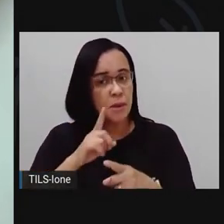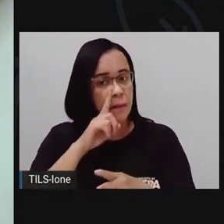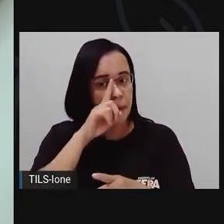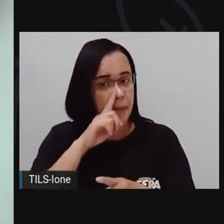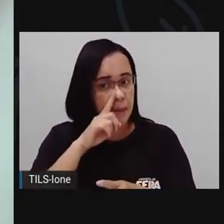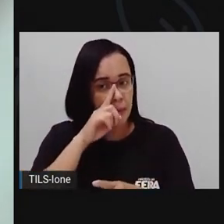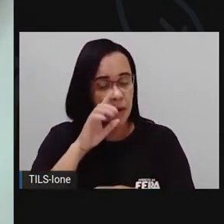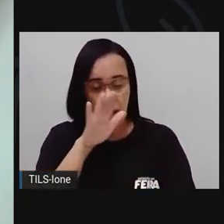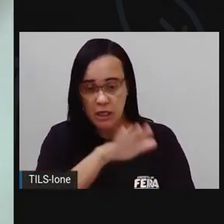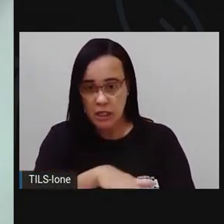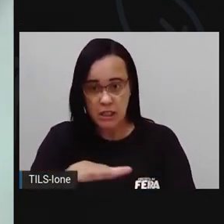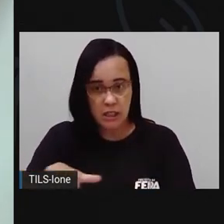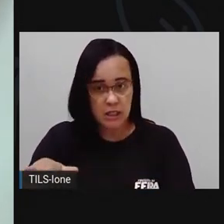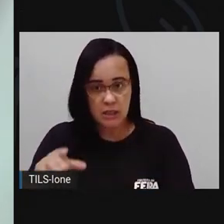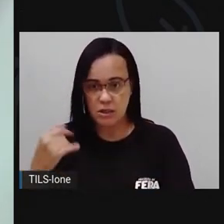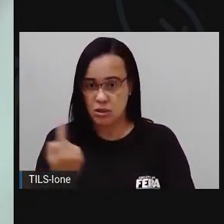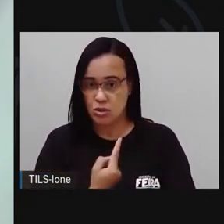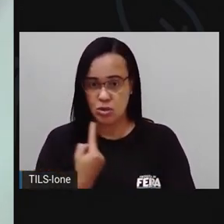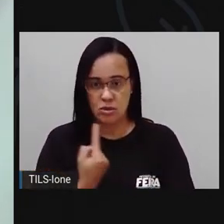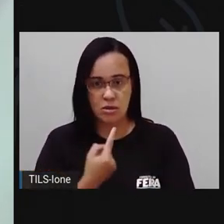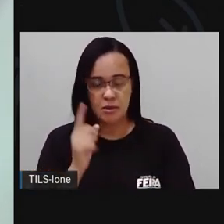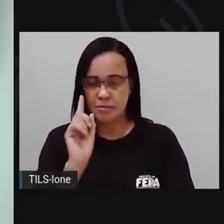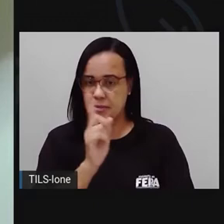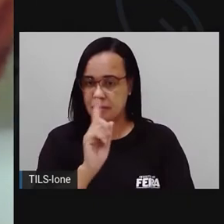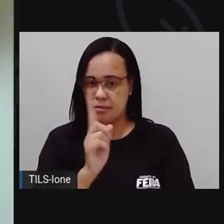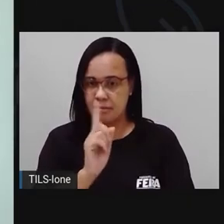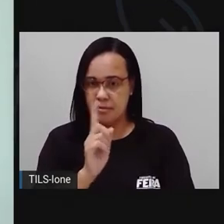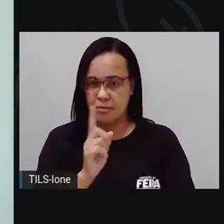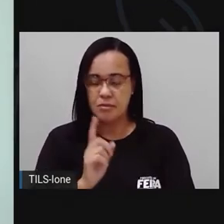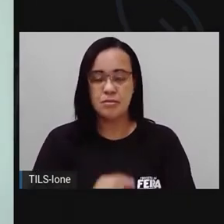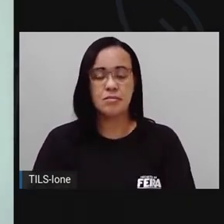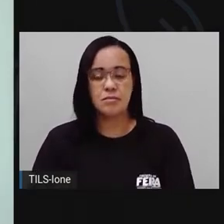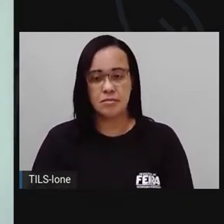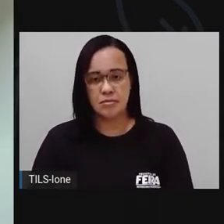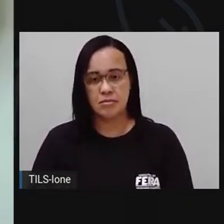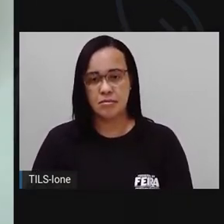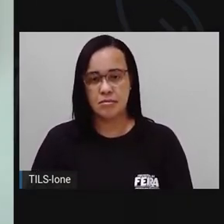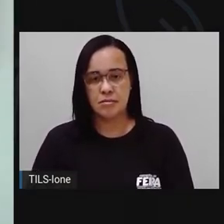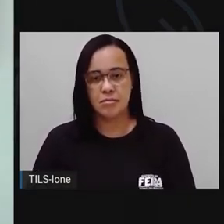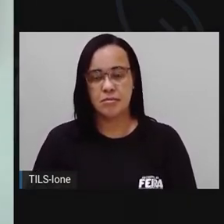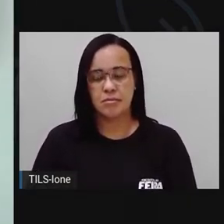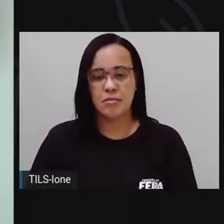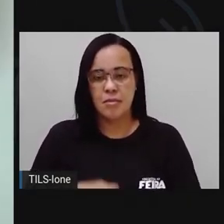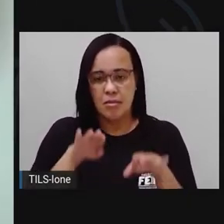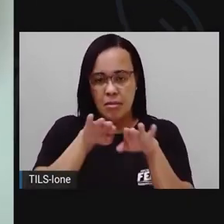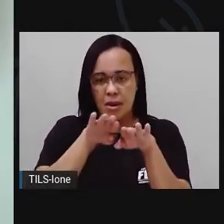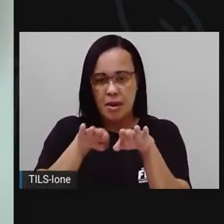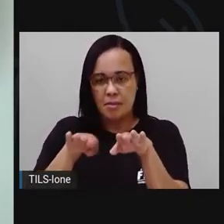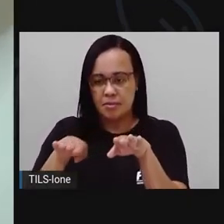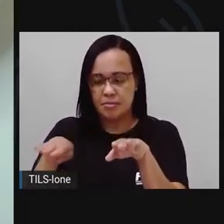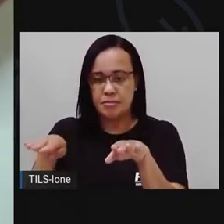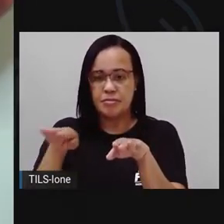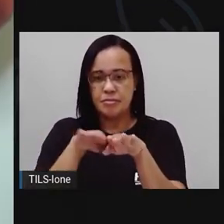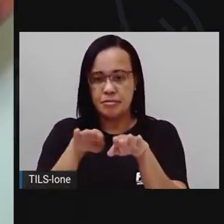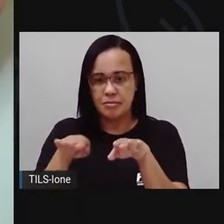criança não pode mexer na cola quente sozinha. Então pronto, você vai colocando, ó, um palito ao lado do